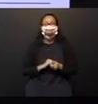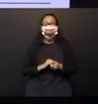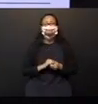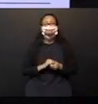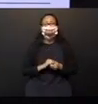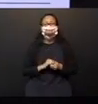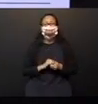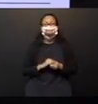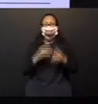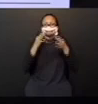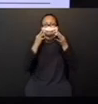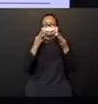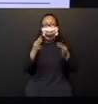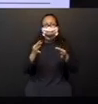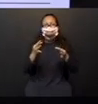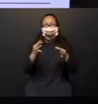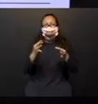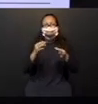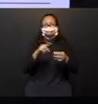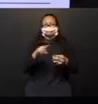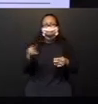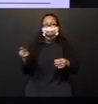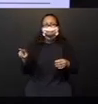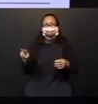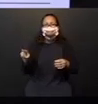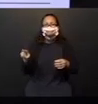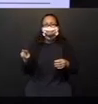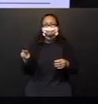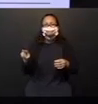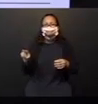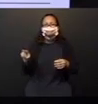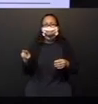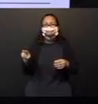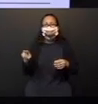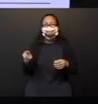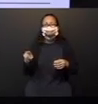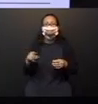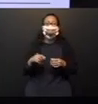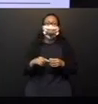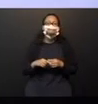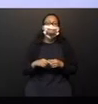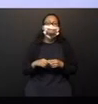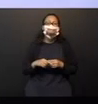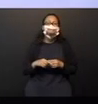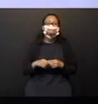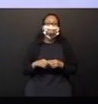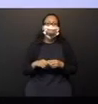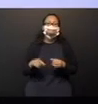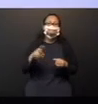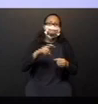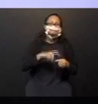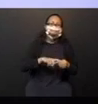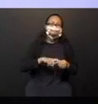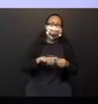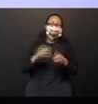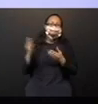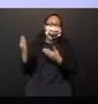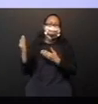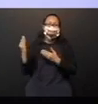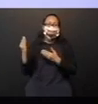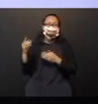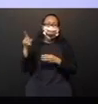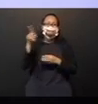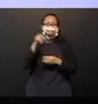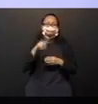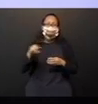e aí eu chamo a atenção de vocês para os nossos slides anteriores. Eu vou voltar aqui um pouquinho. Olha lá,